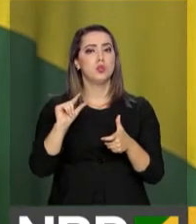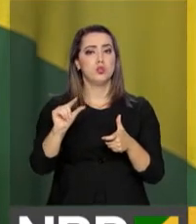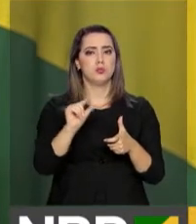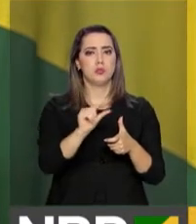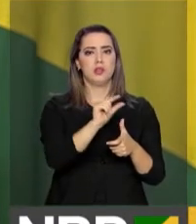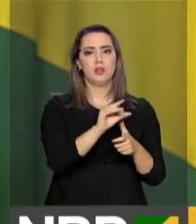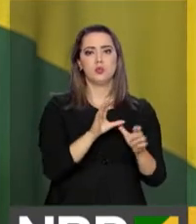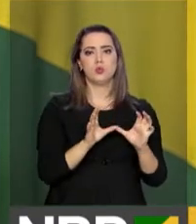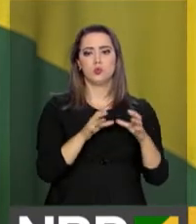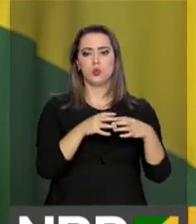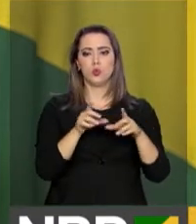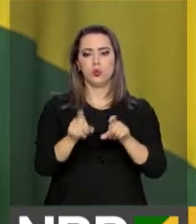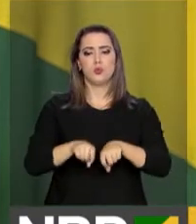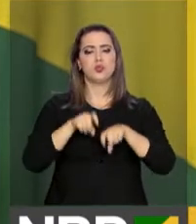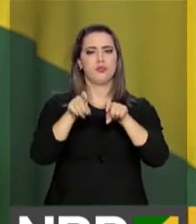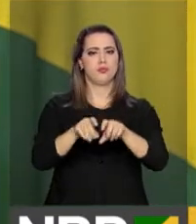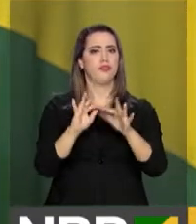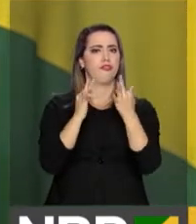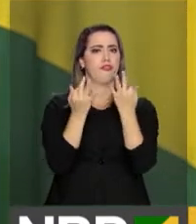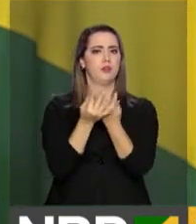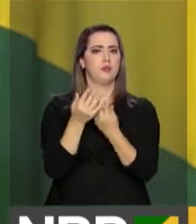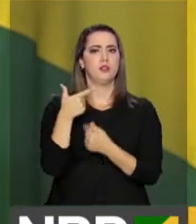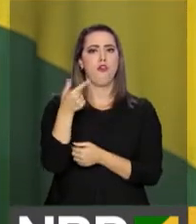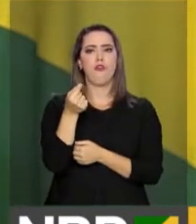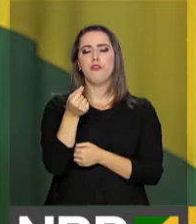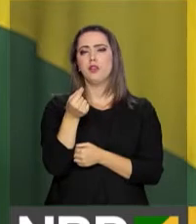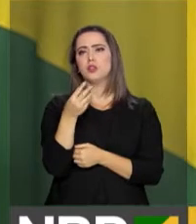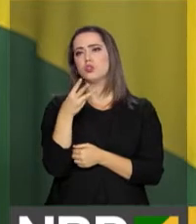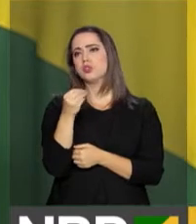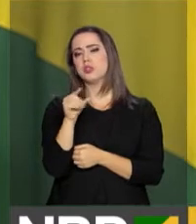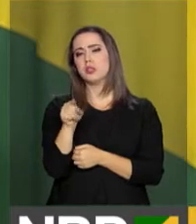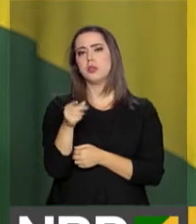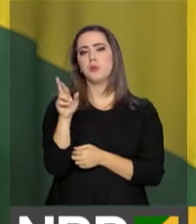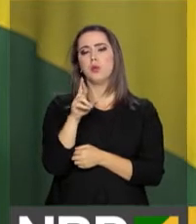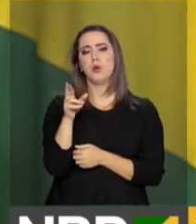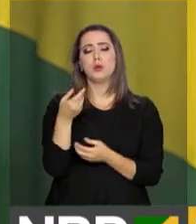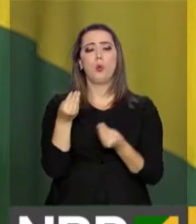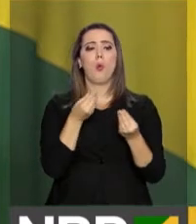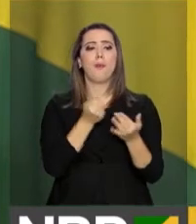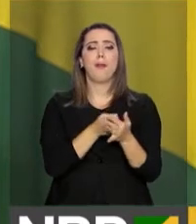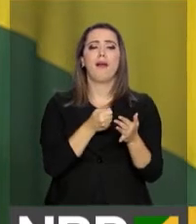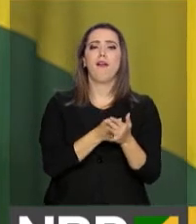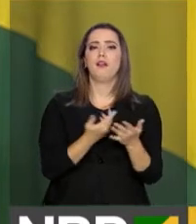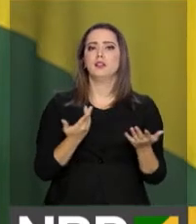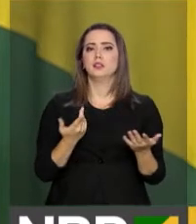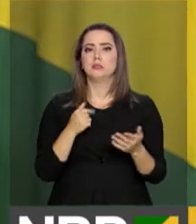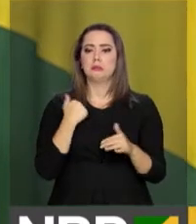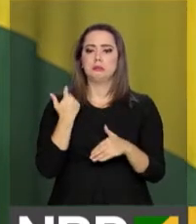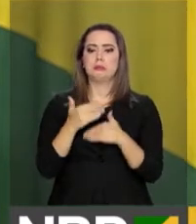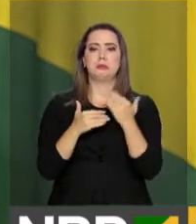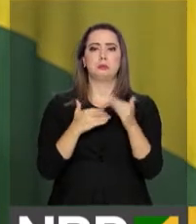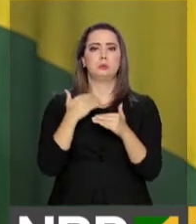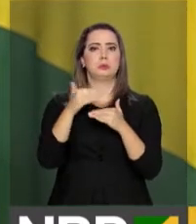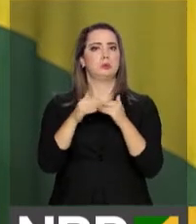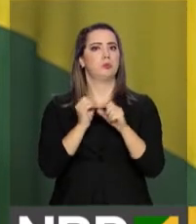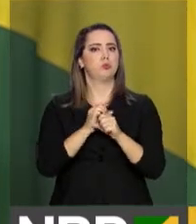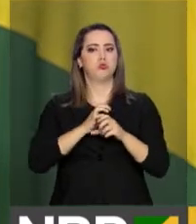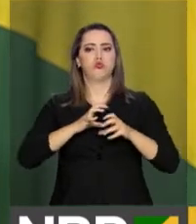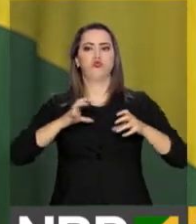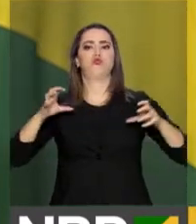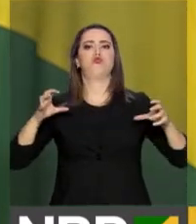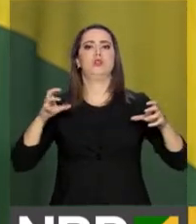da agricultura familiar vinte e trinta mil reais já não conseguia pagar e aquilo virava 50 650